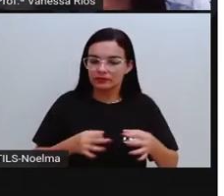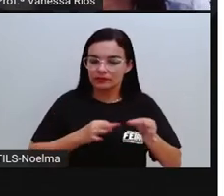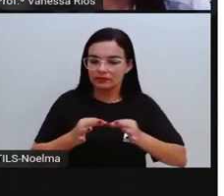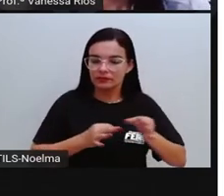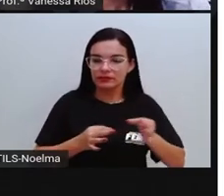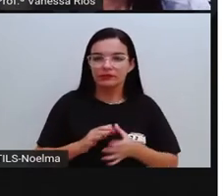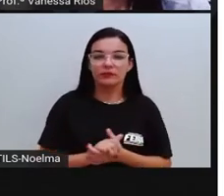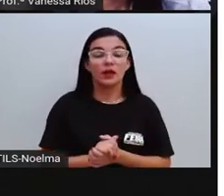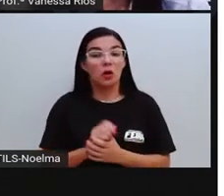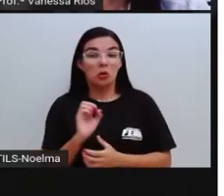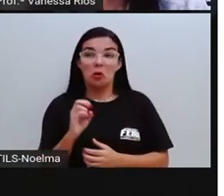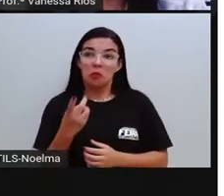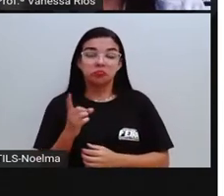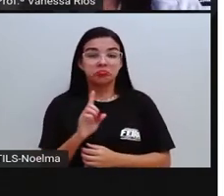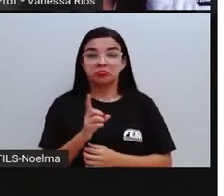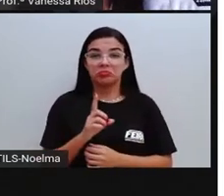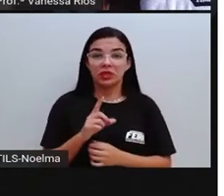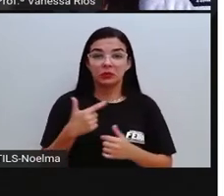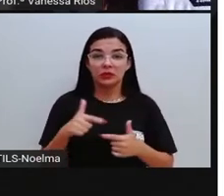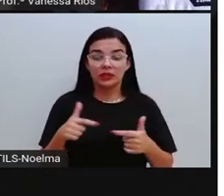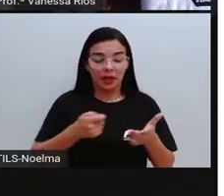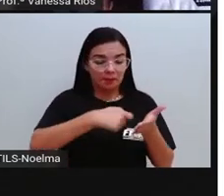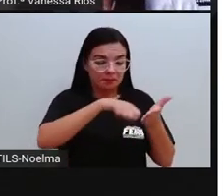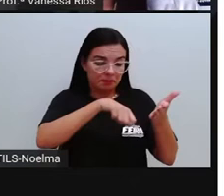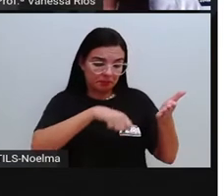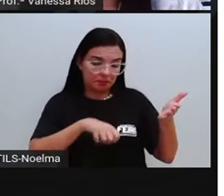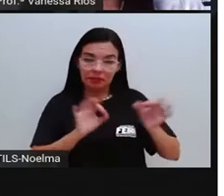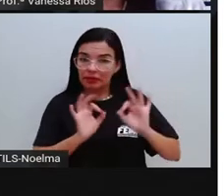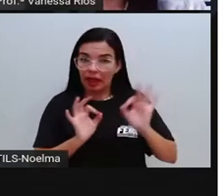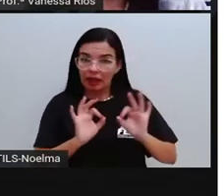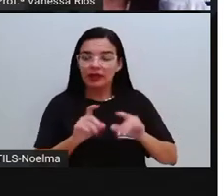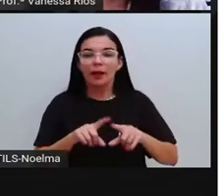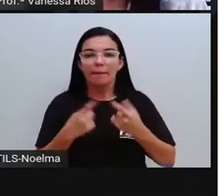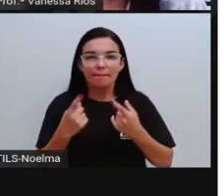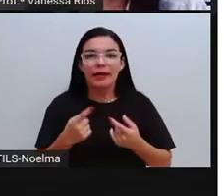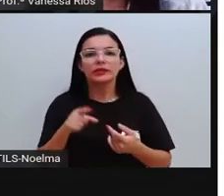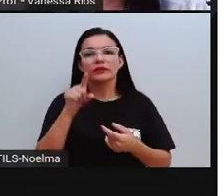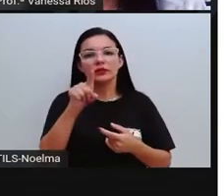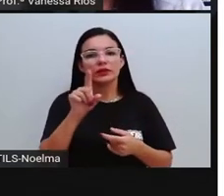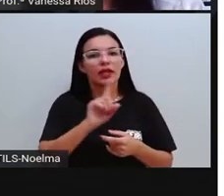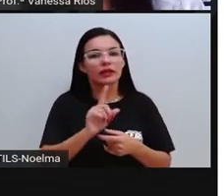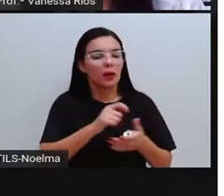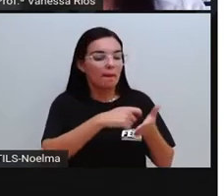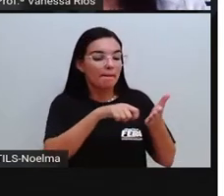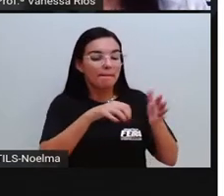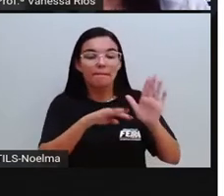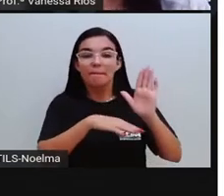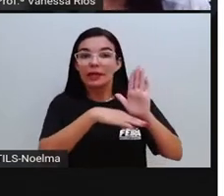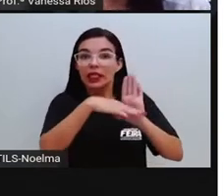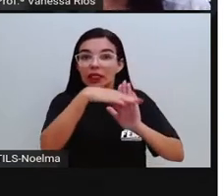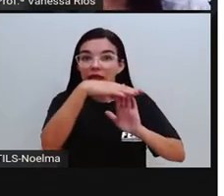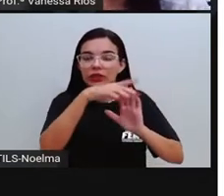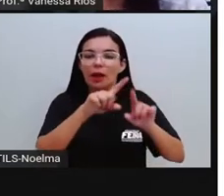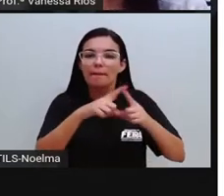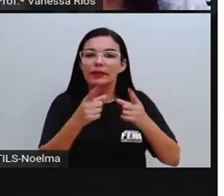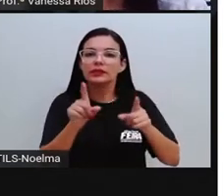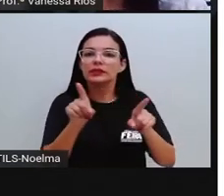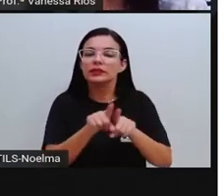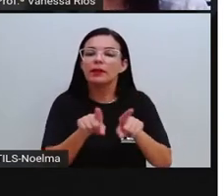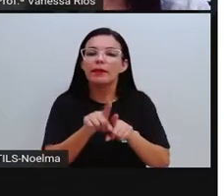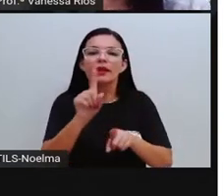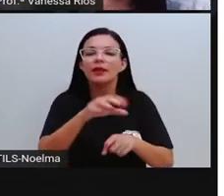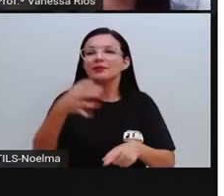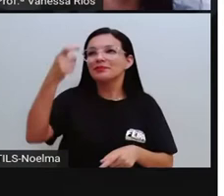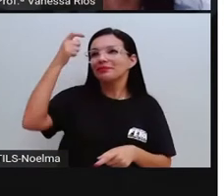organizada. Ou mesmo que você não anote, né? Mas que você não planeja, mas você também, até de